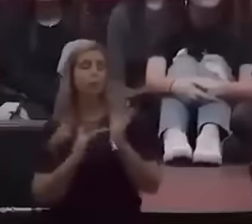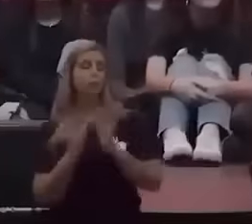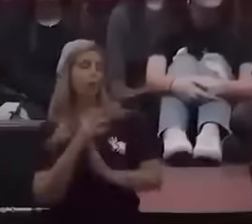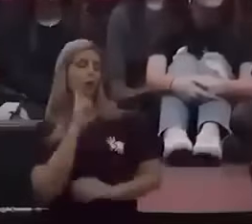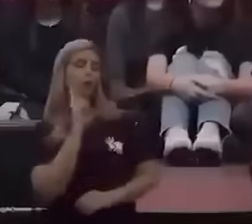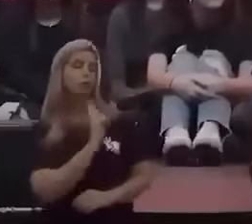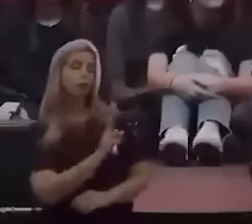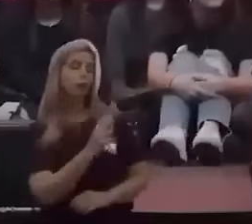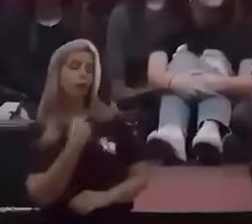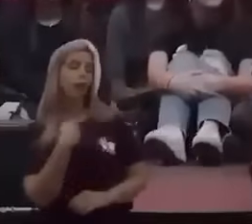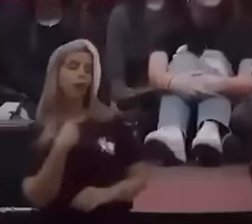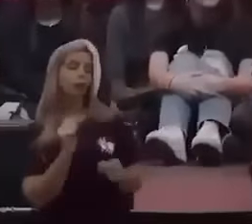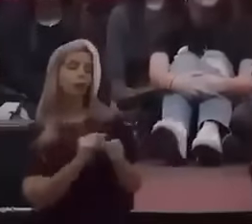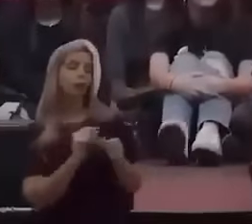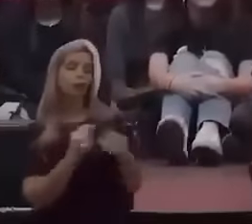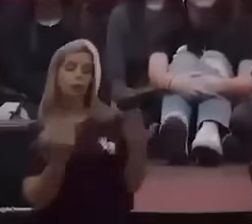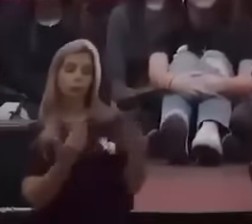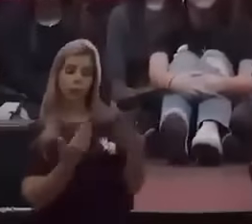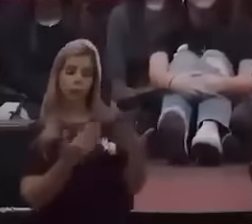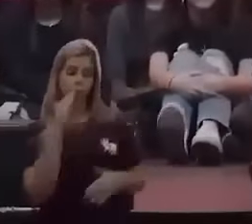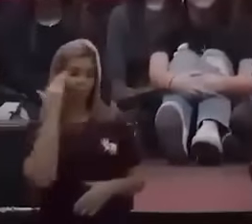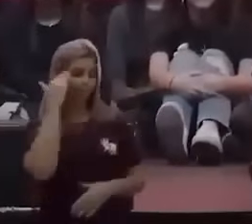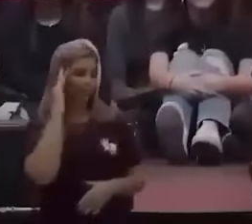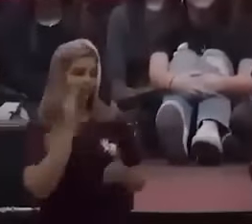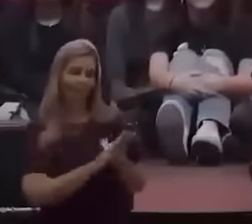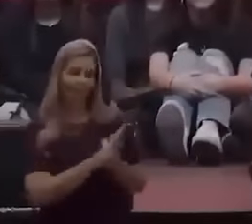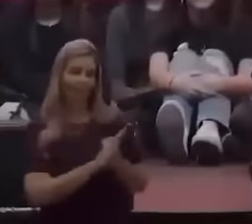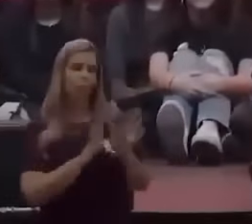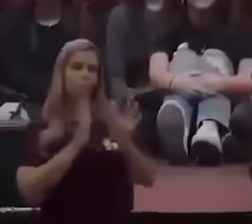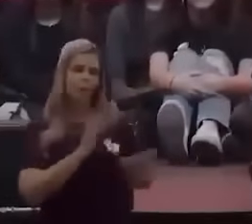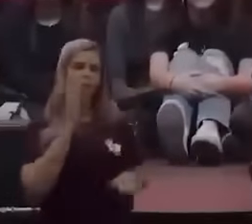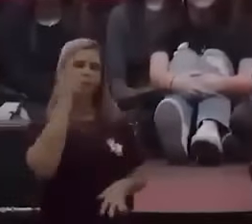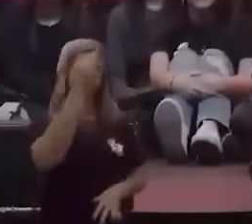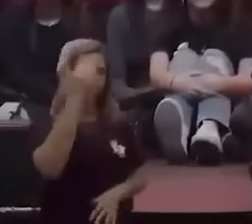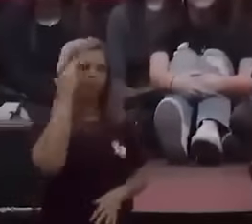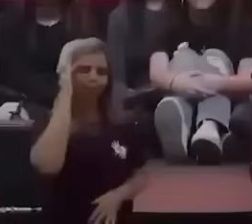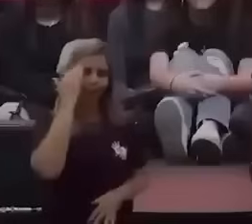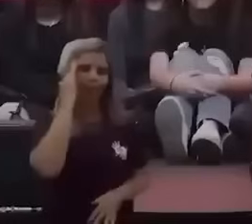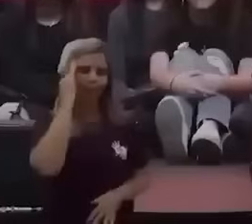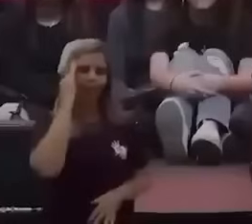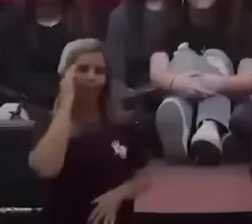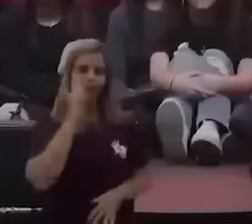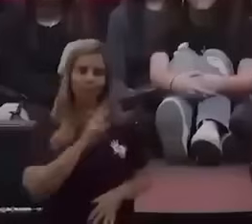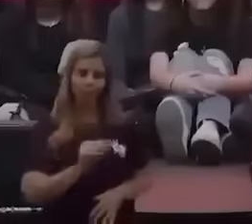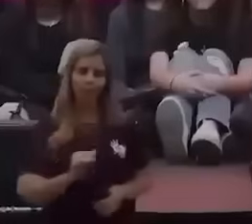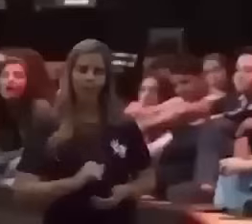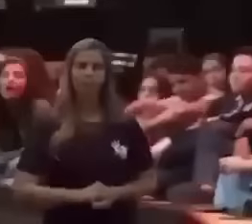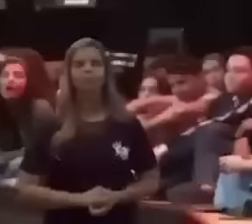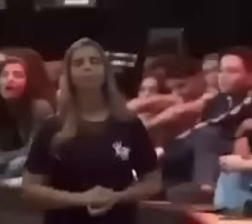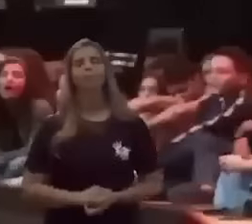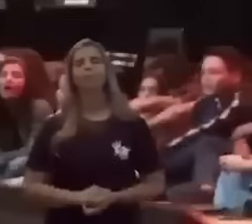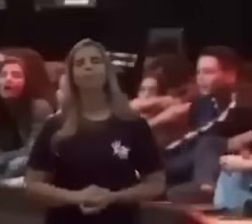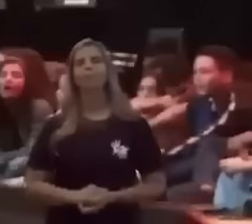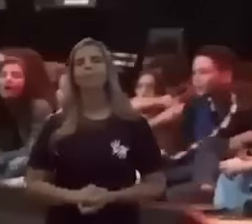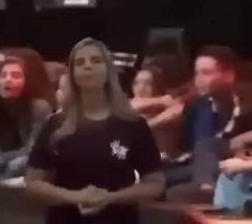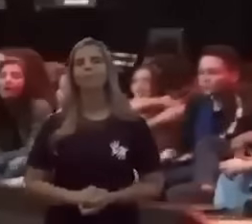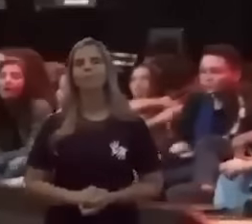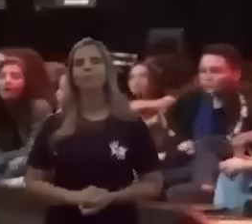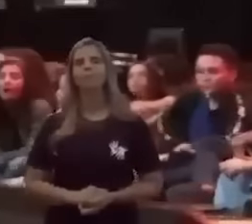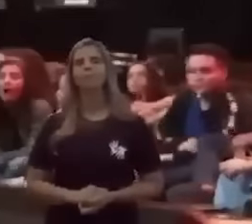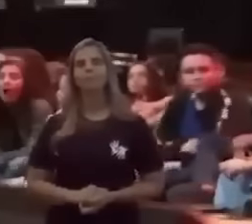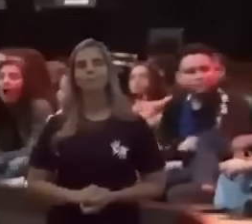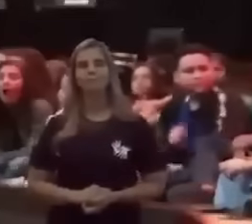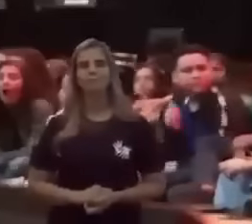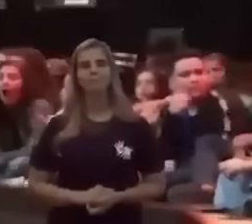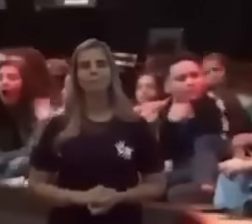Jesus responde: o que eu faço agora tu não entendes, entendê-lo-ás depois. Ele era 8,80 e disse: sim, Senhor,